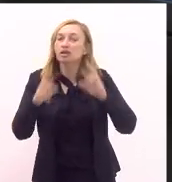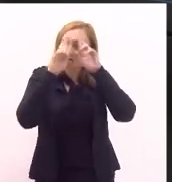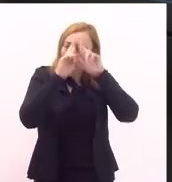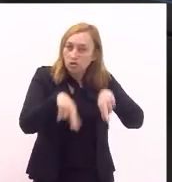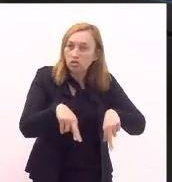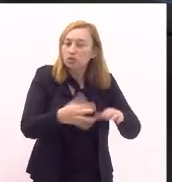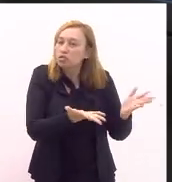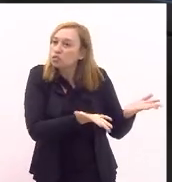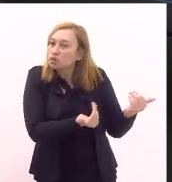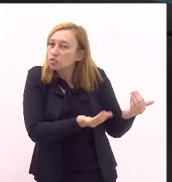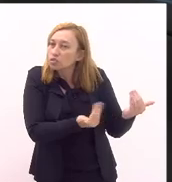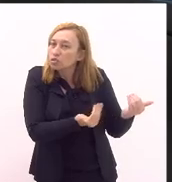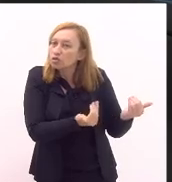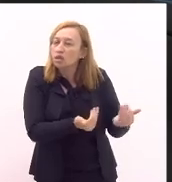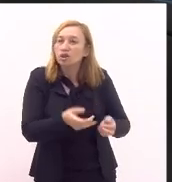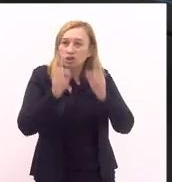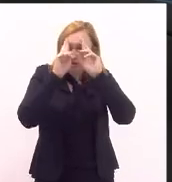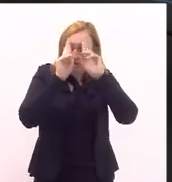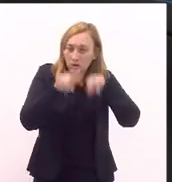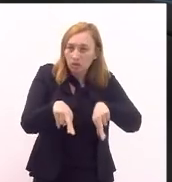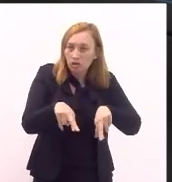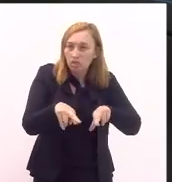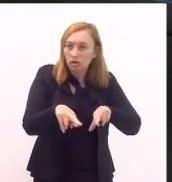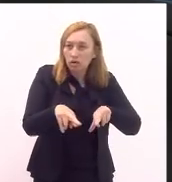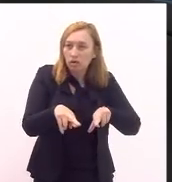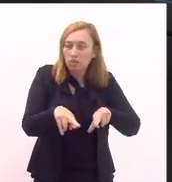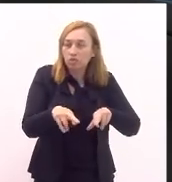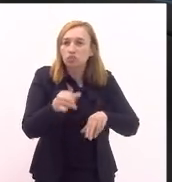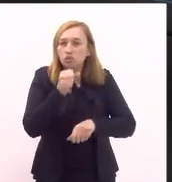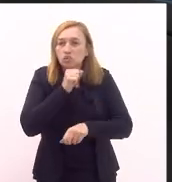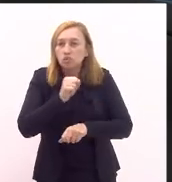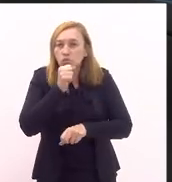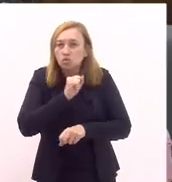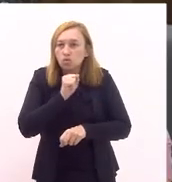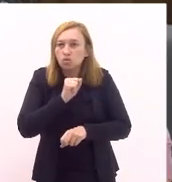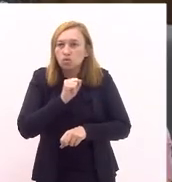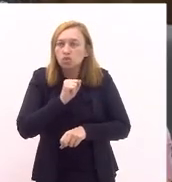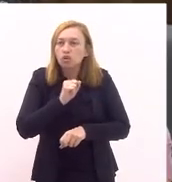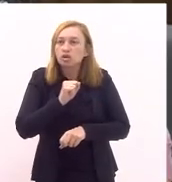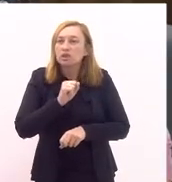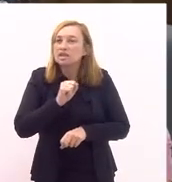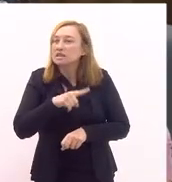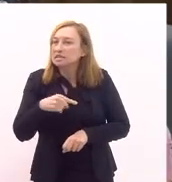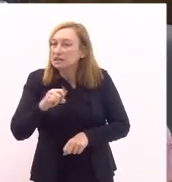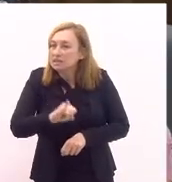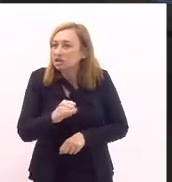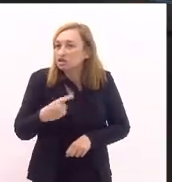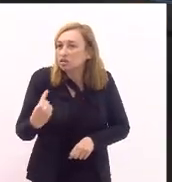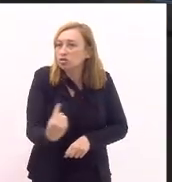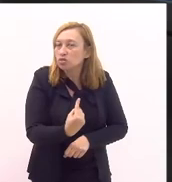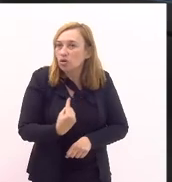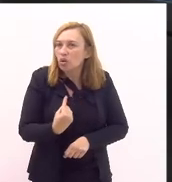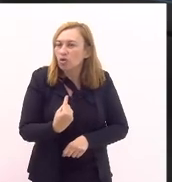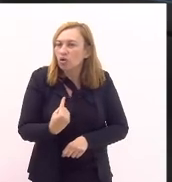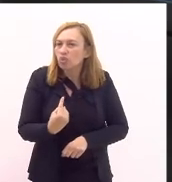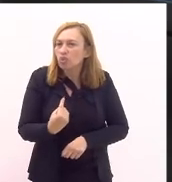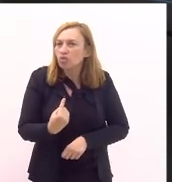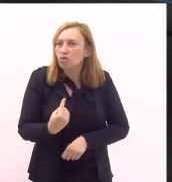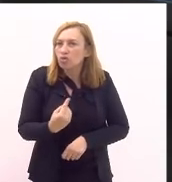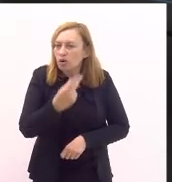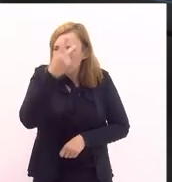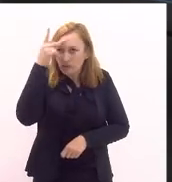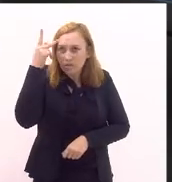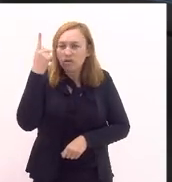respeita a juventude que respeita os idosos nós uma pessoa que